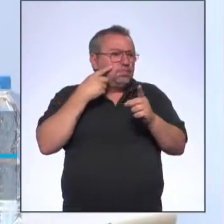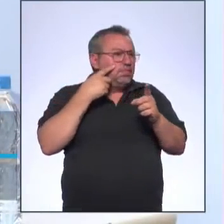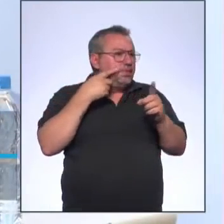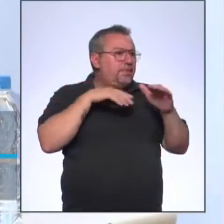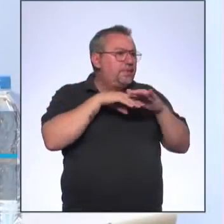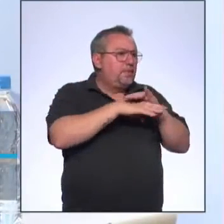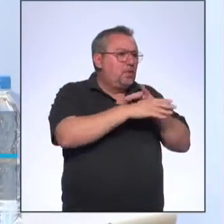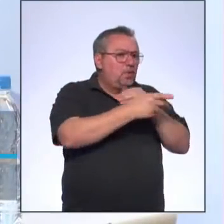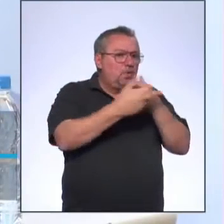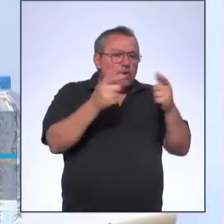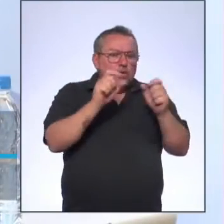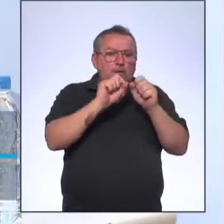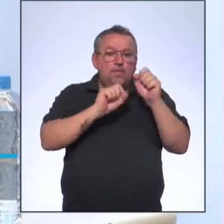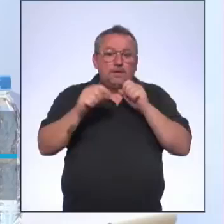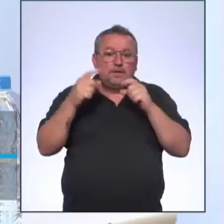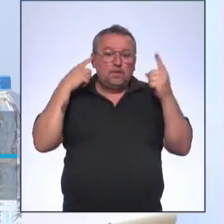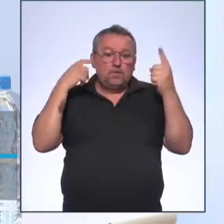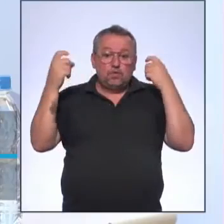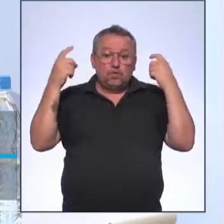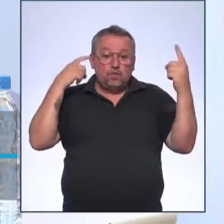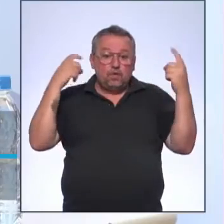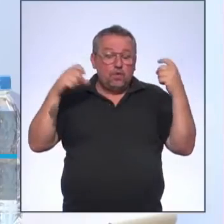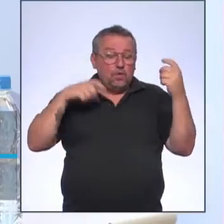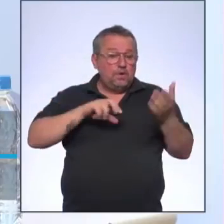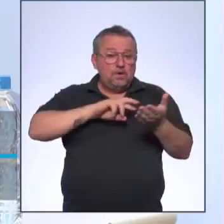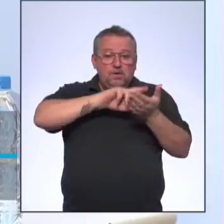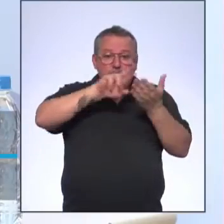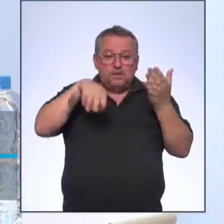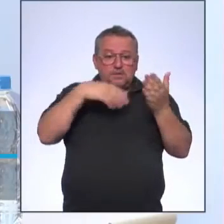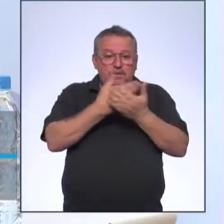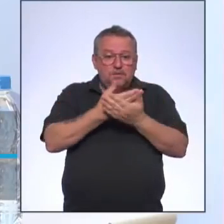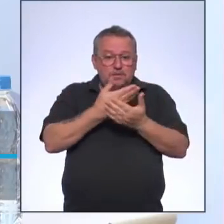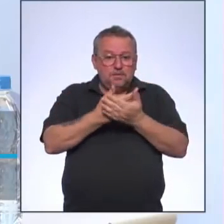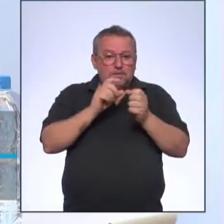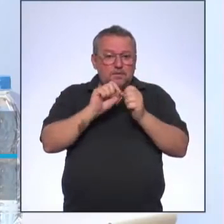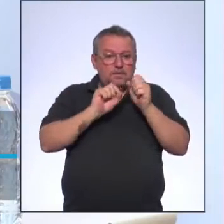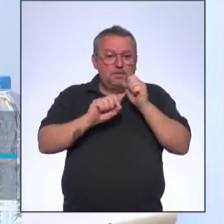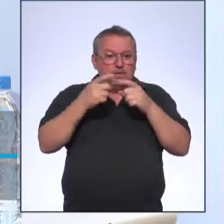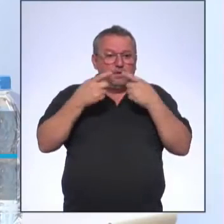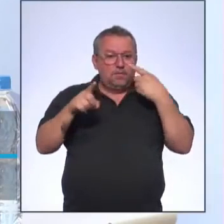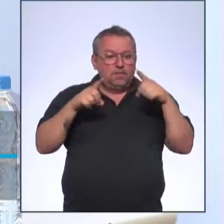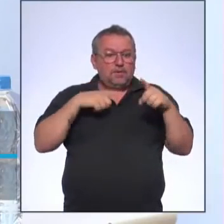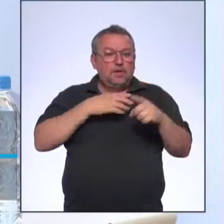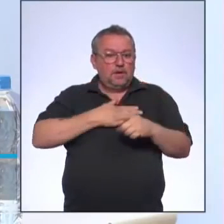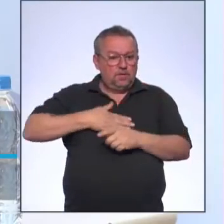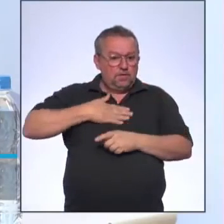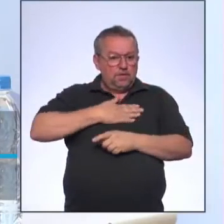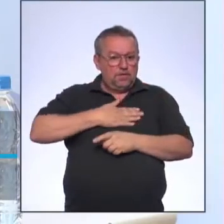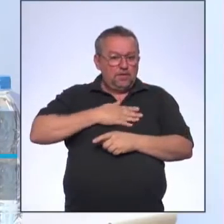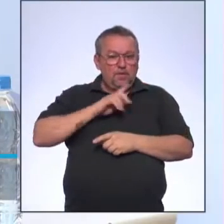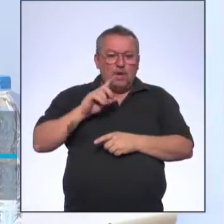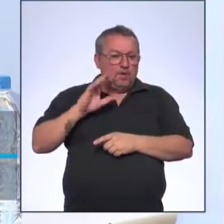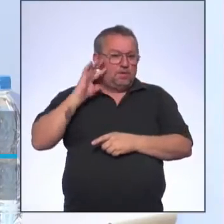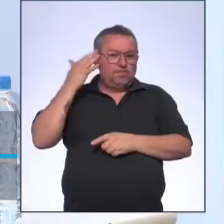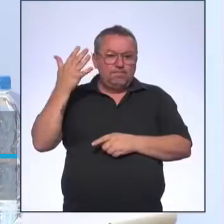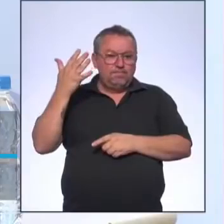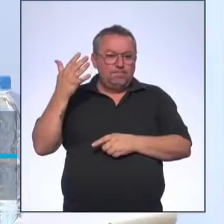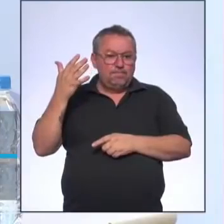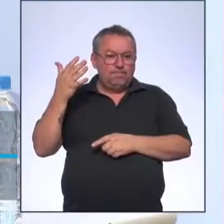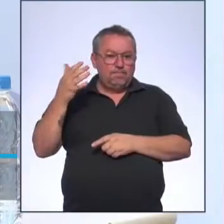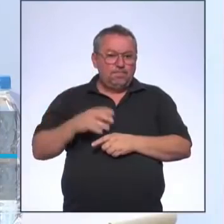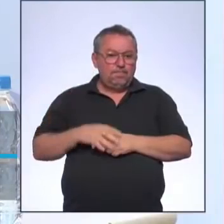sobre como fazia os sons. Então, ele teve uma série de estudos para chegar na música que ele compôs, tá? Não é do nada assim, tá